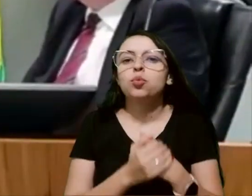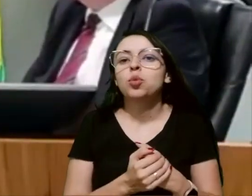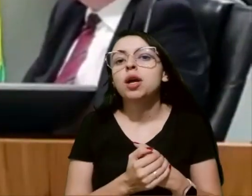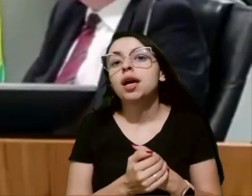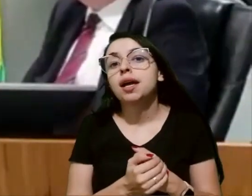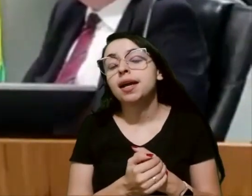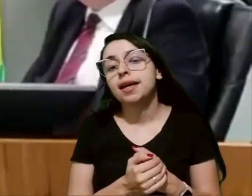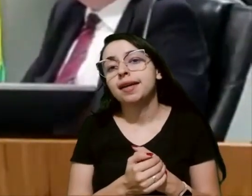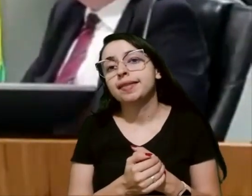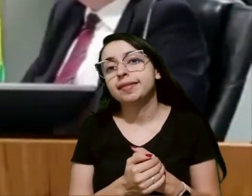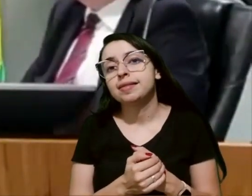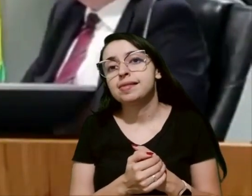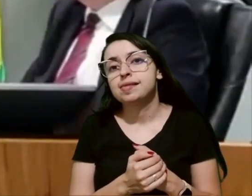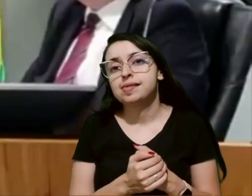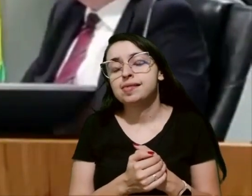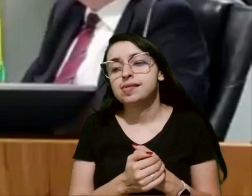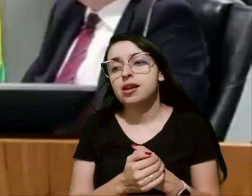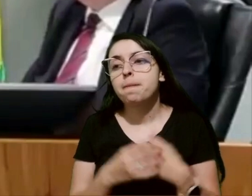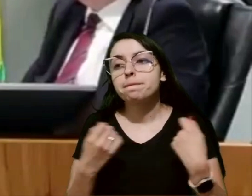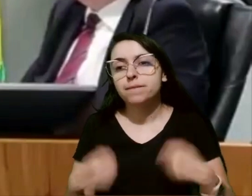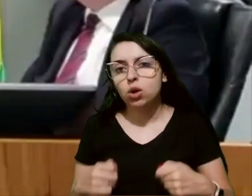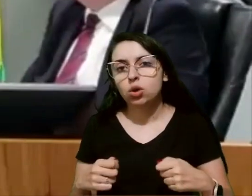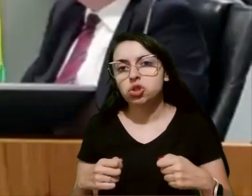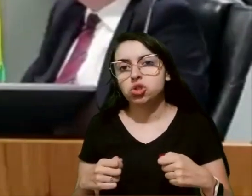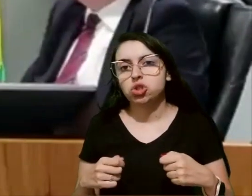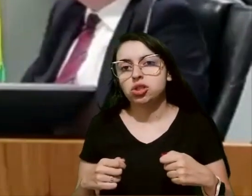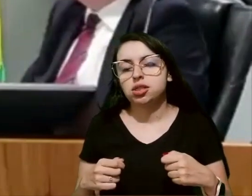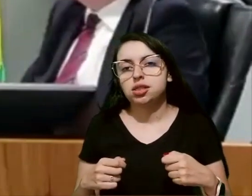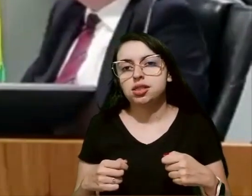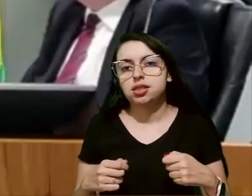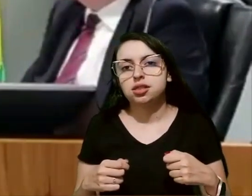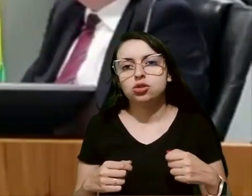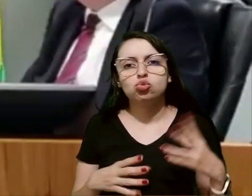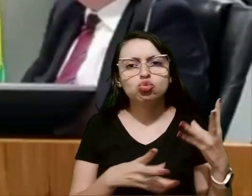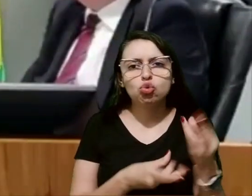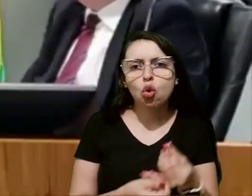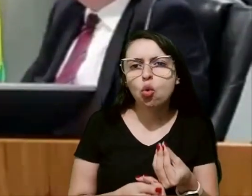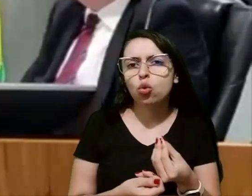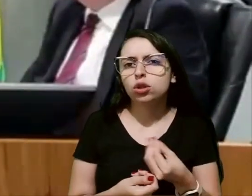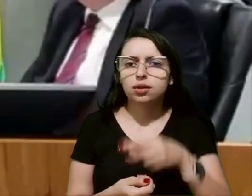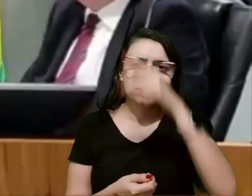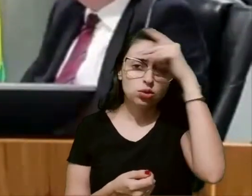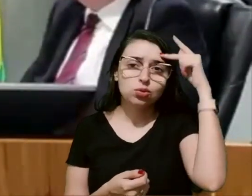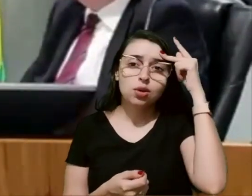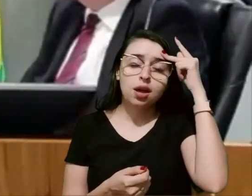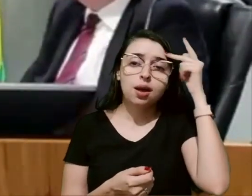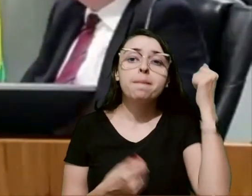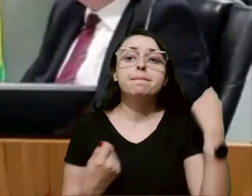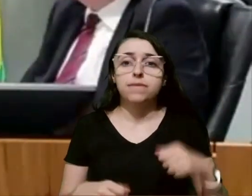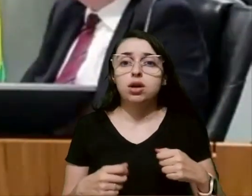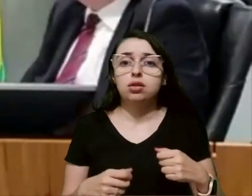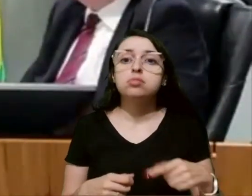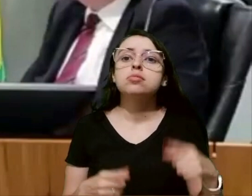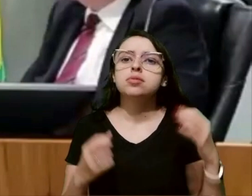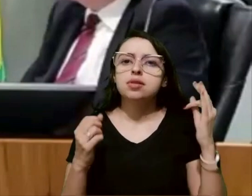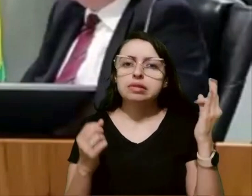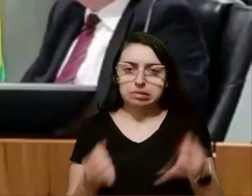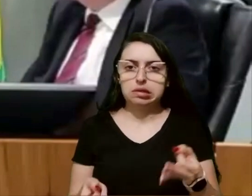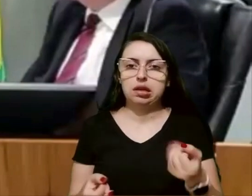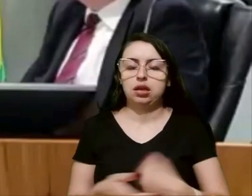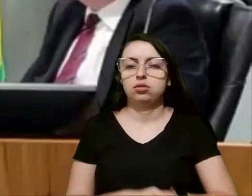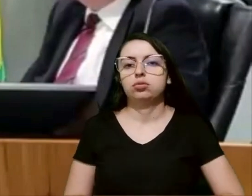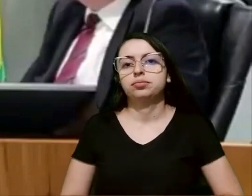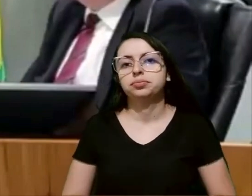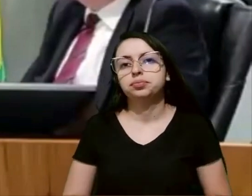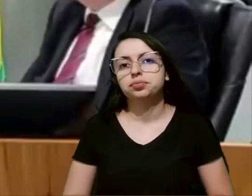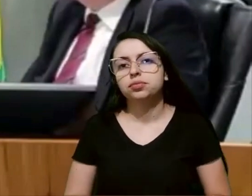sentido de, não digo manutenção da incerteza, mas de, permitir que pressupor que todo mundo pode ter razão.